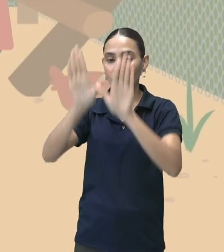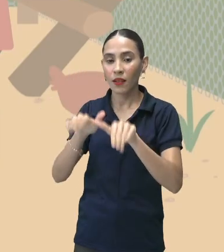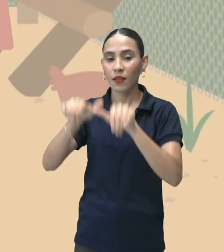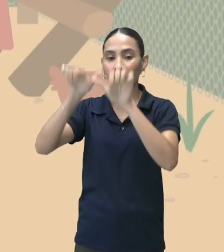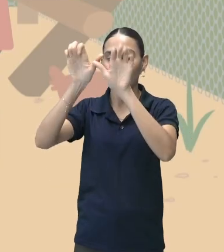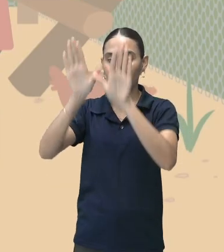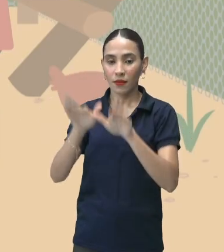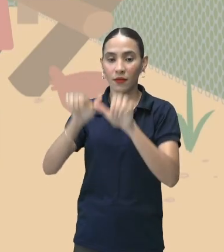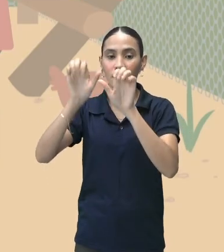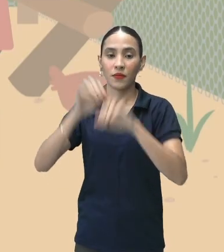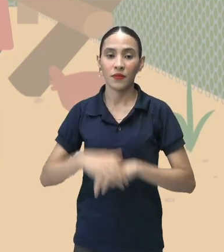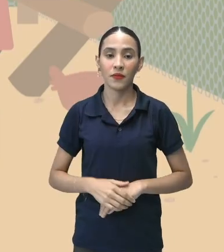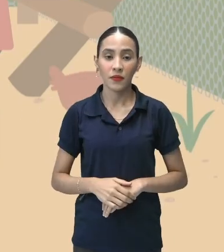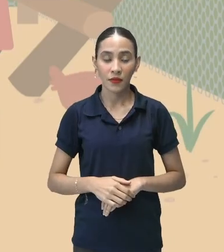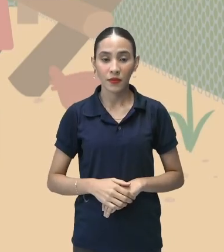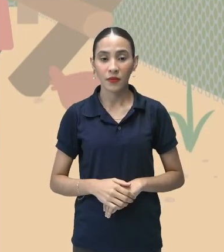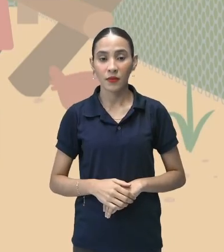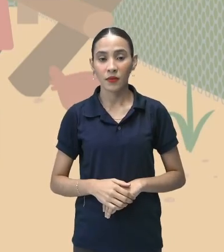e voe."